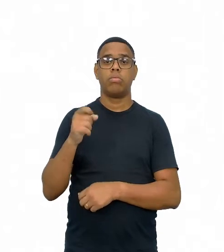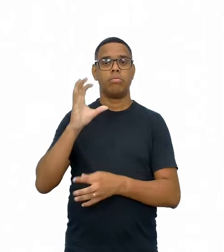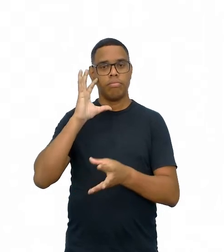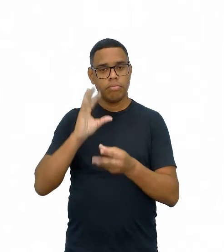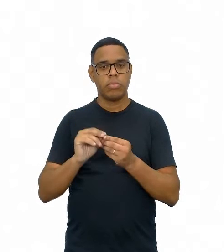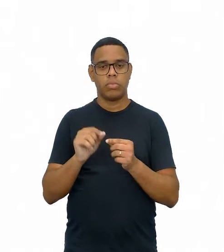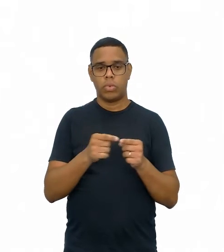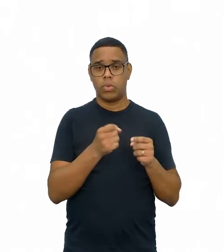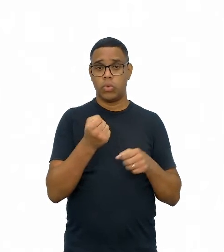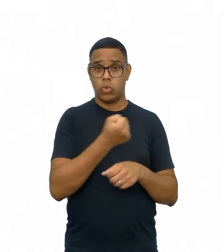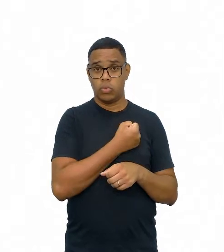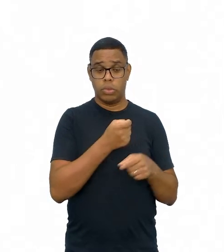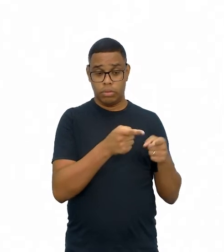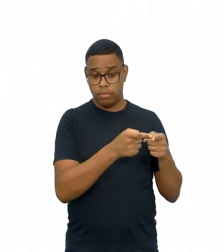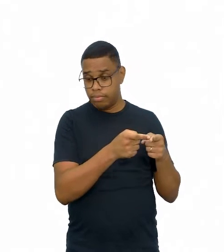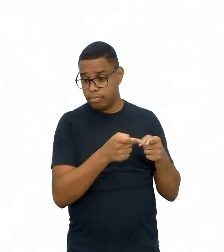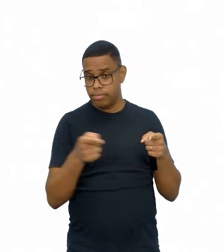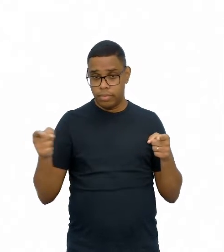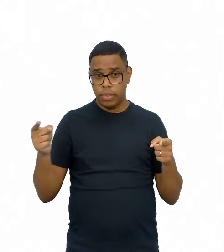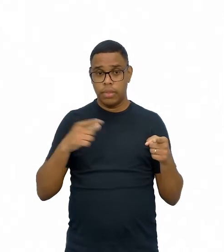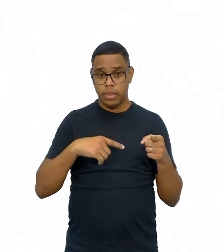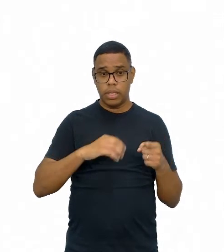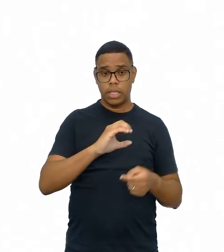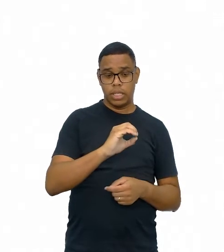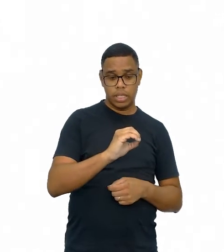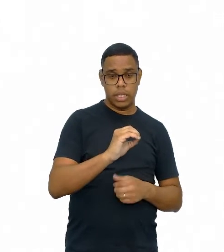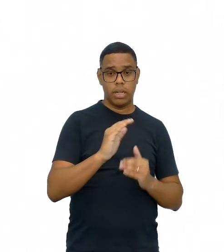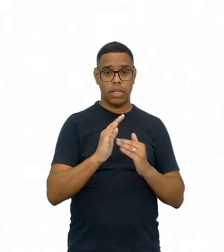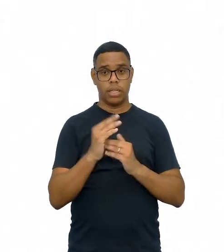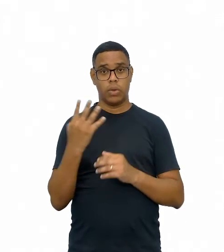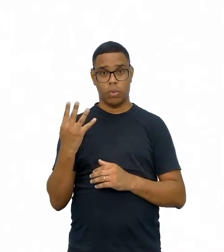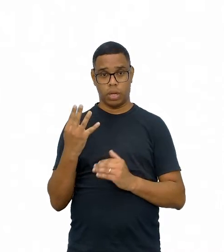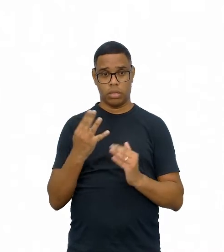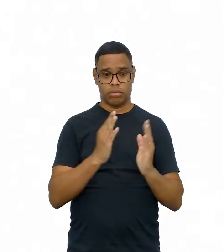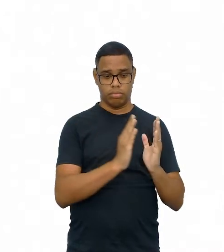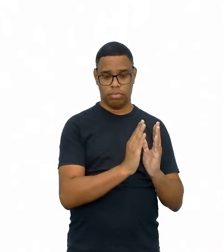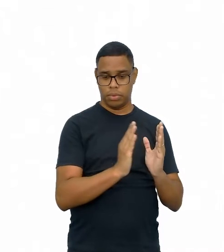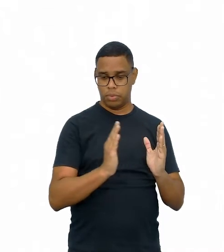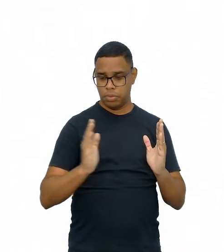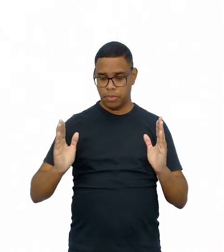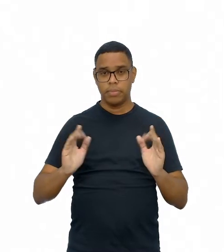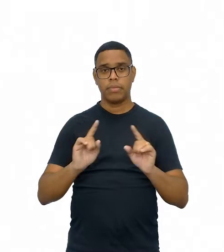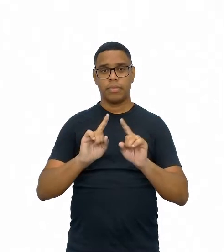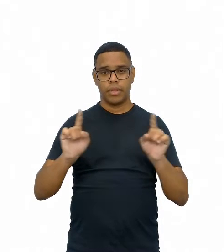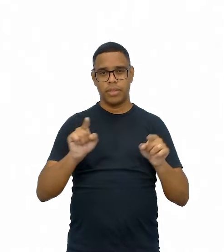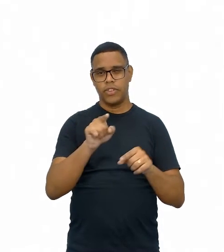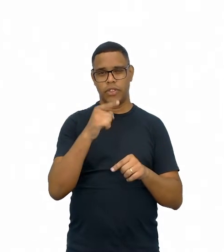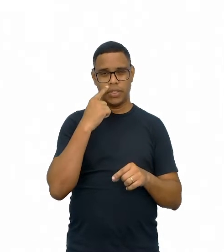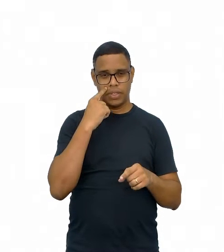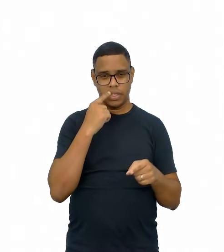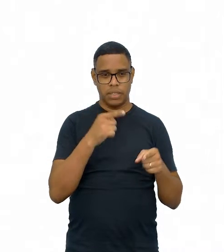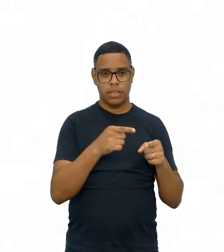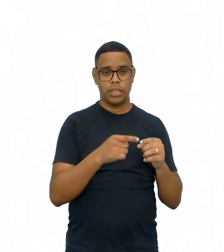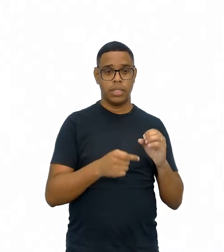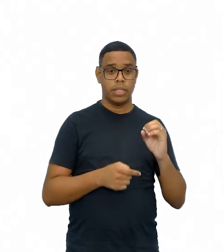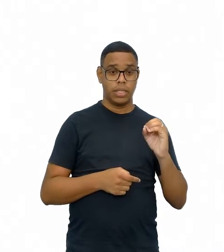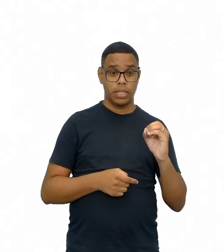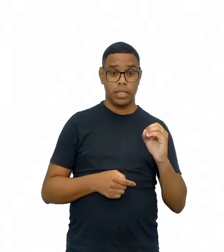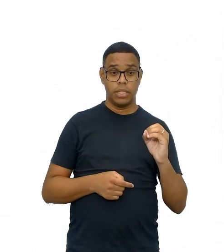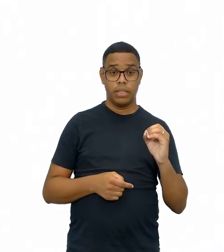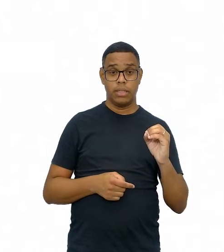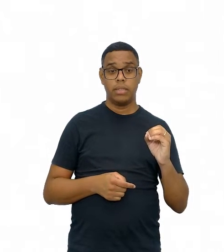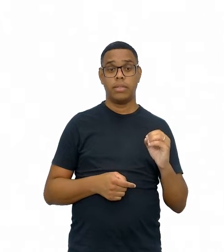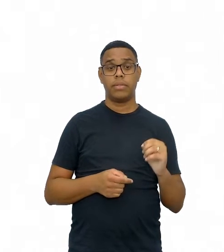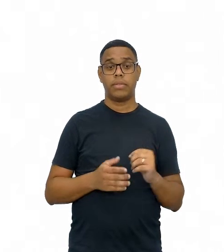que a reta numerada, ela apresenta uma sequência de 0 a 4. Porém, vocês vão observar que antes do 0, essa